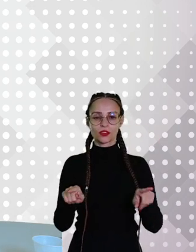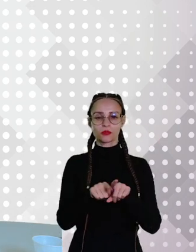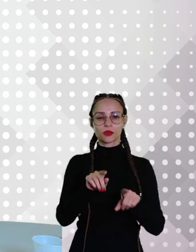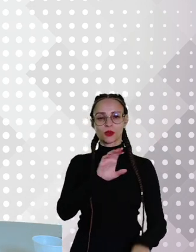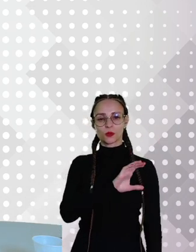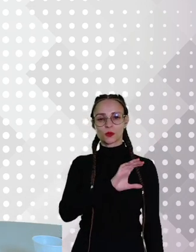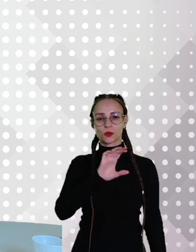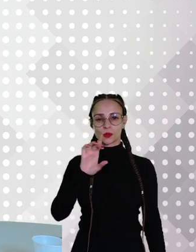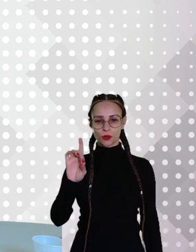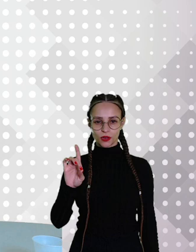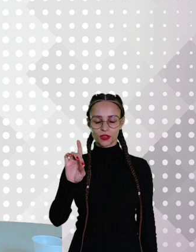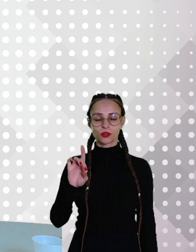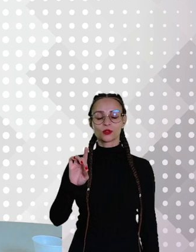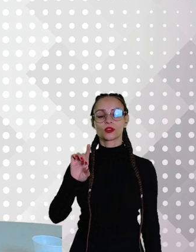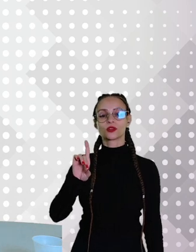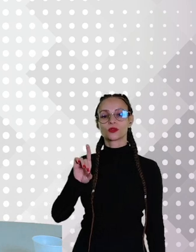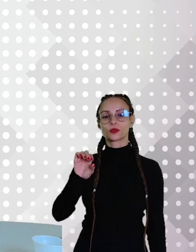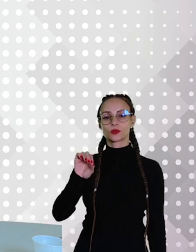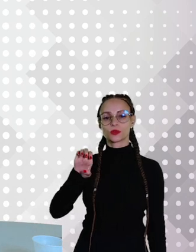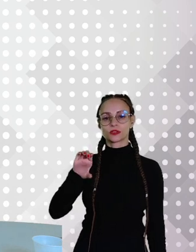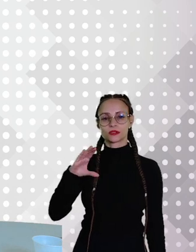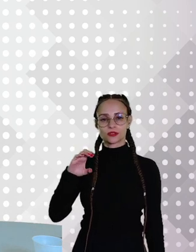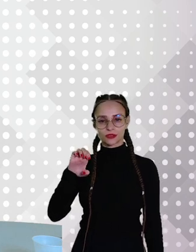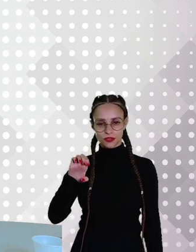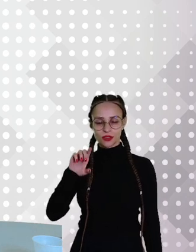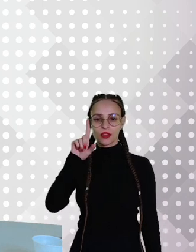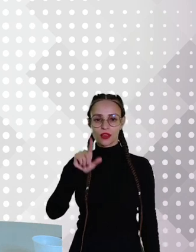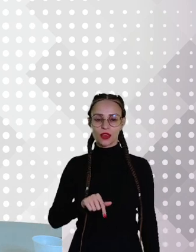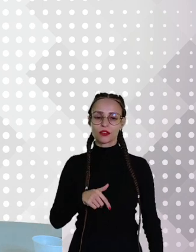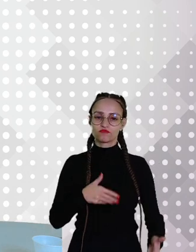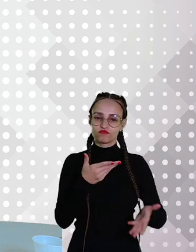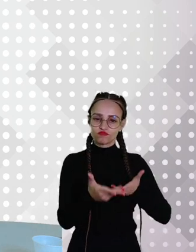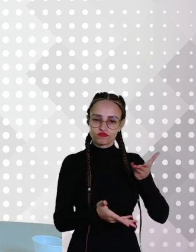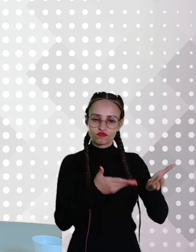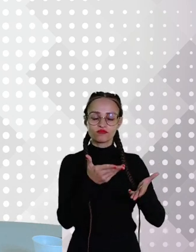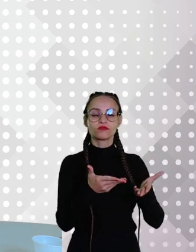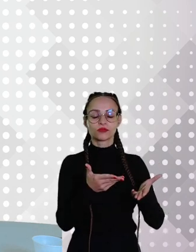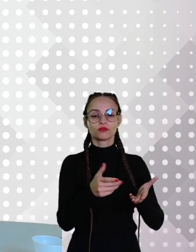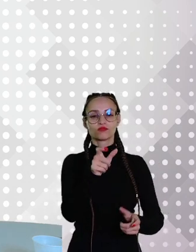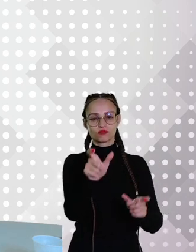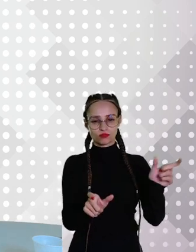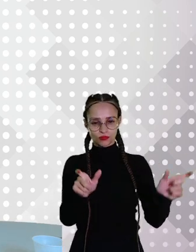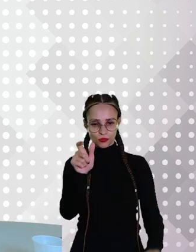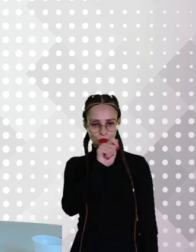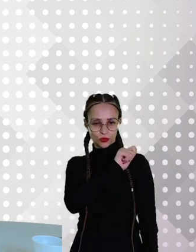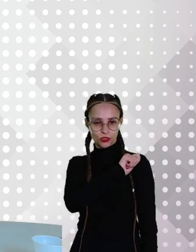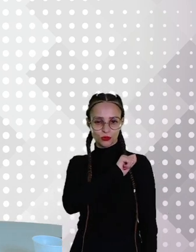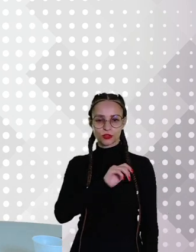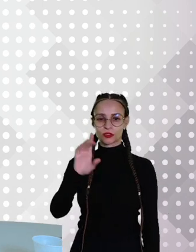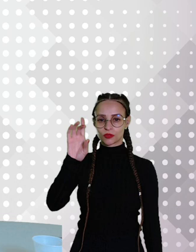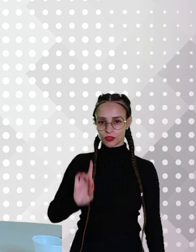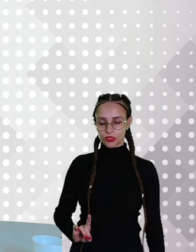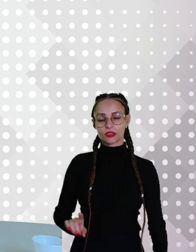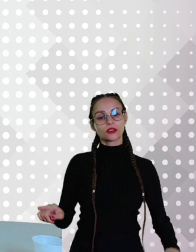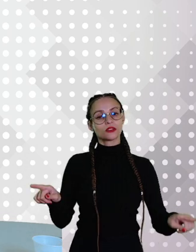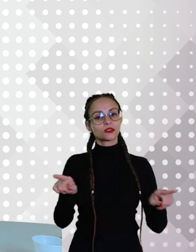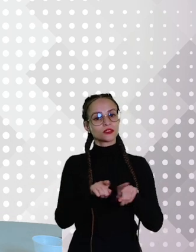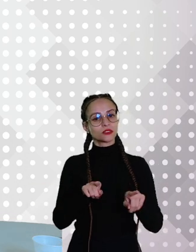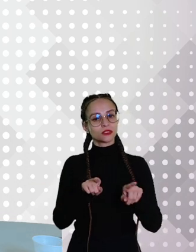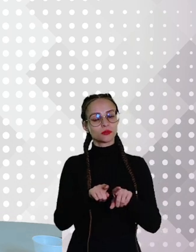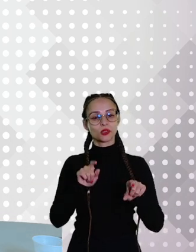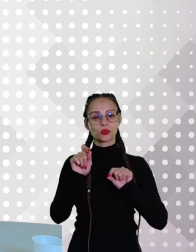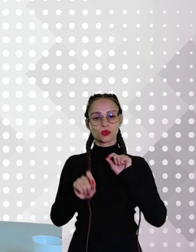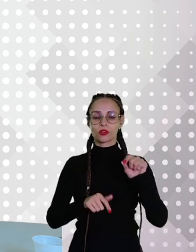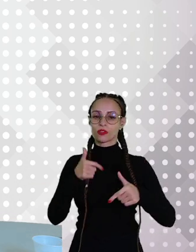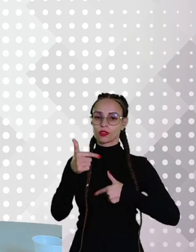do projeto do ECD, que é Desempenho Ocupacional de Estudantes com Deficiência. Ela também trabalha